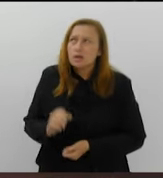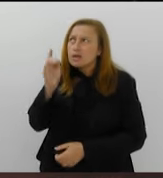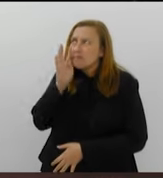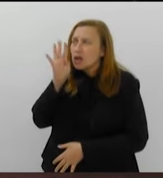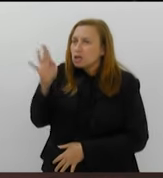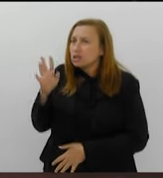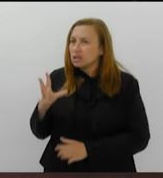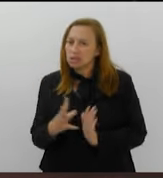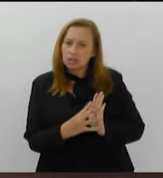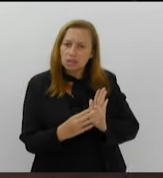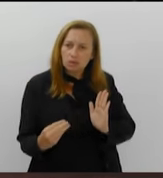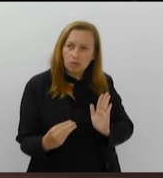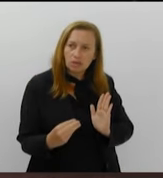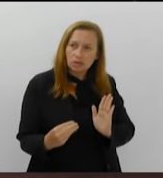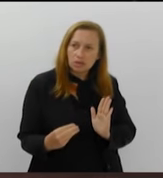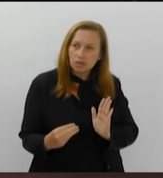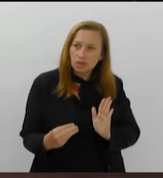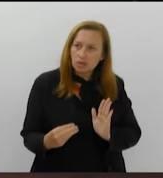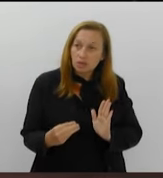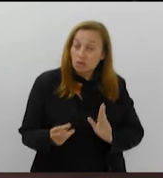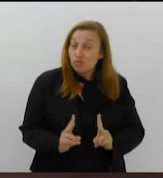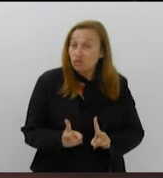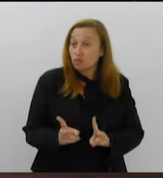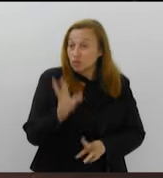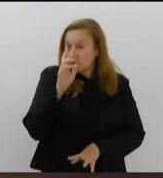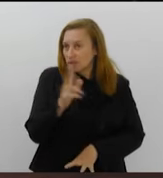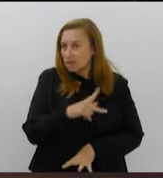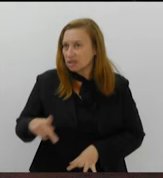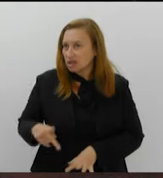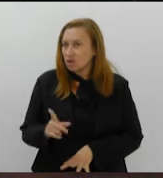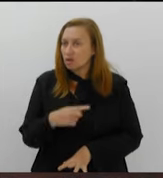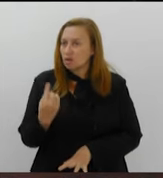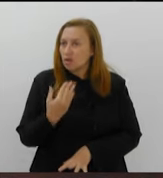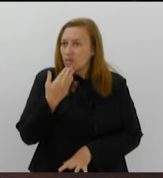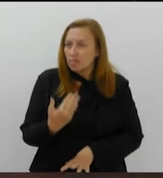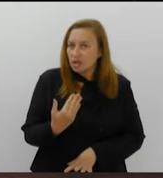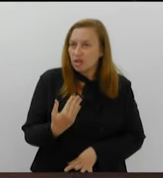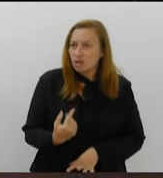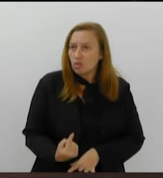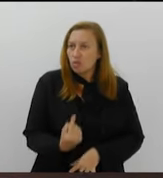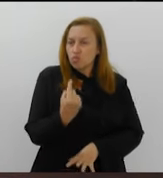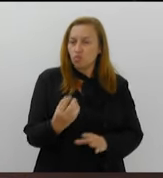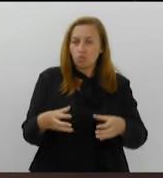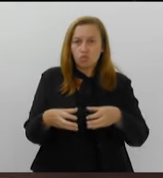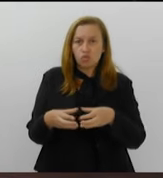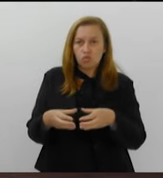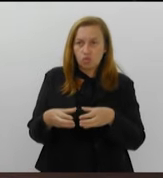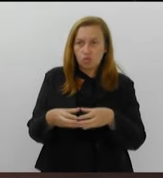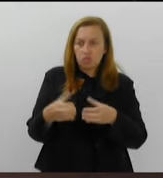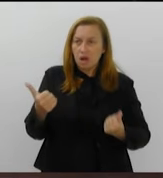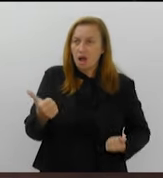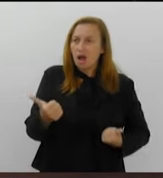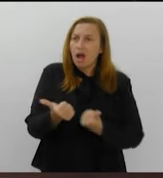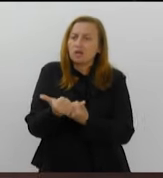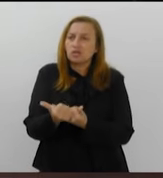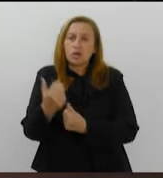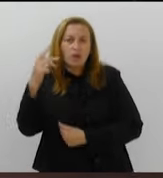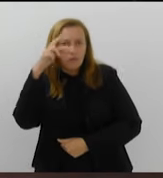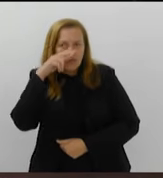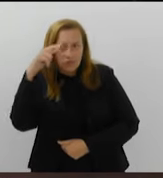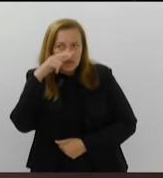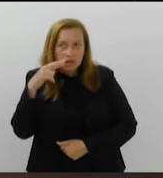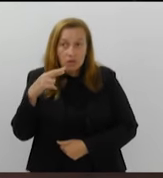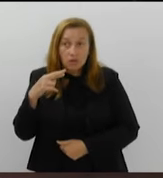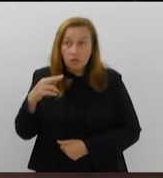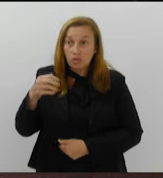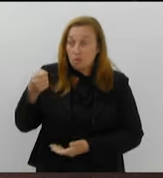essa moda, presidente, pega, Ratinho, de quando nós solicitarmos um órgão para nos ajudar na fiscalização, que é dever